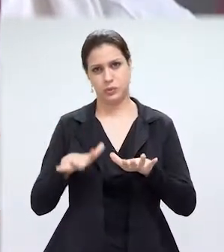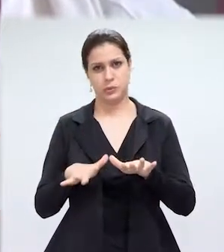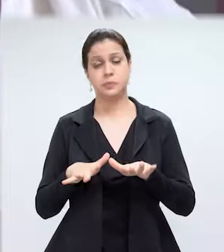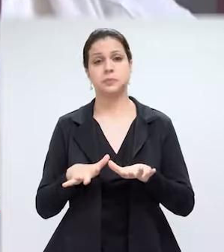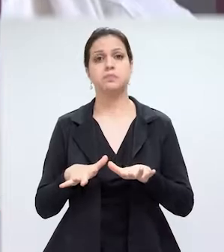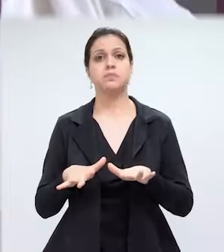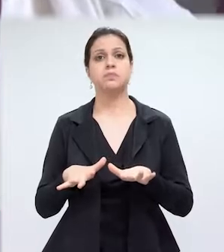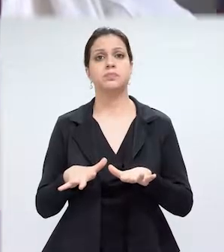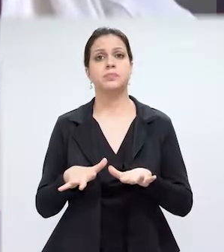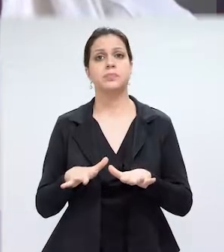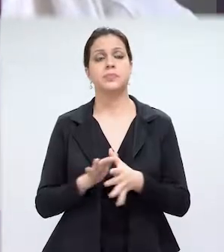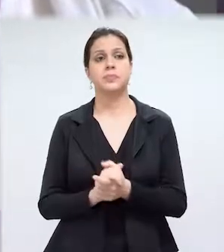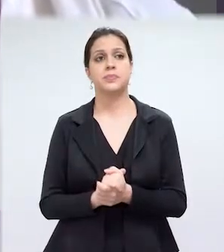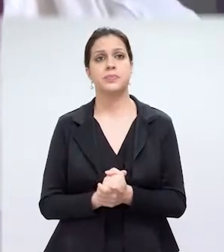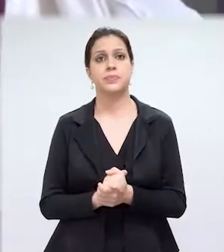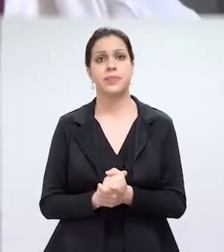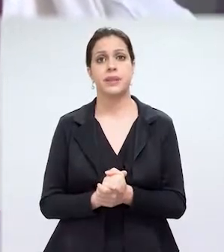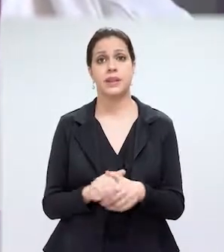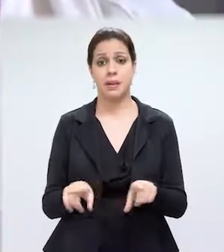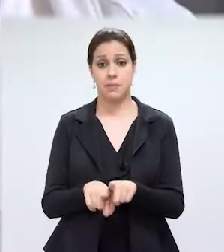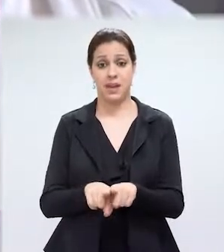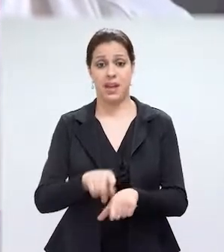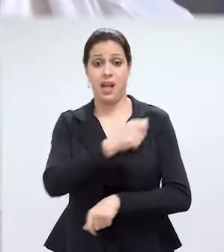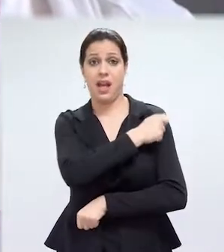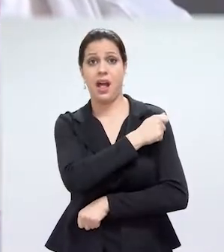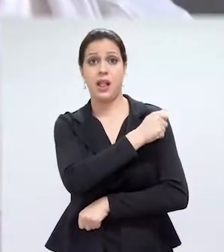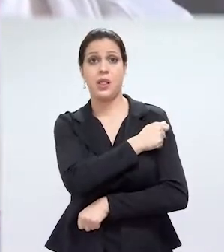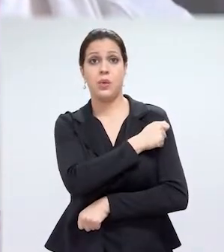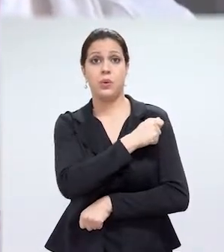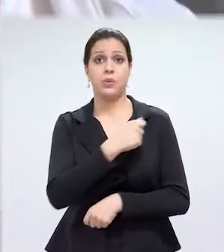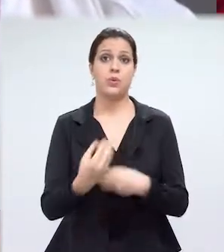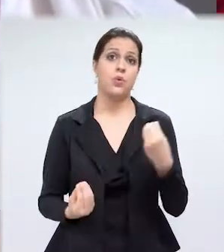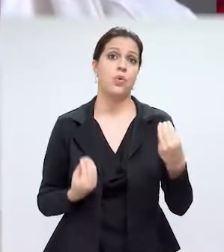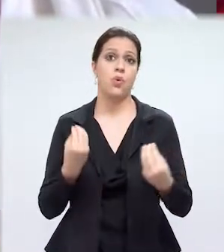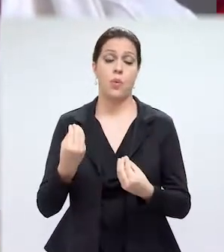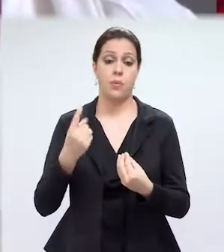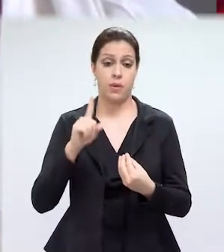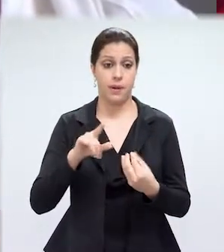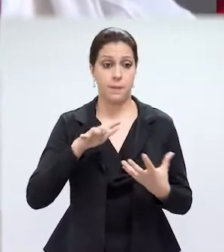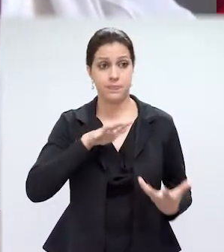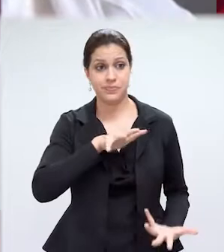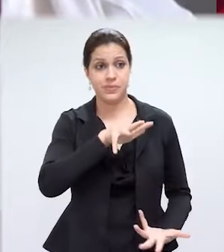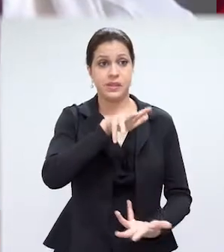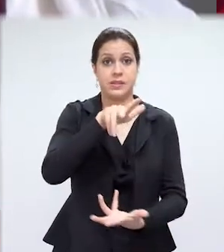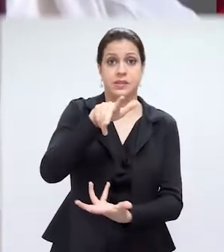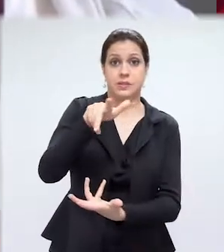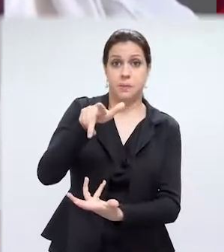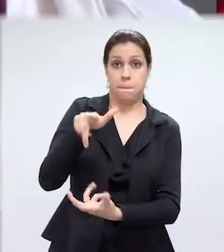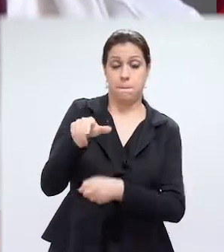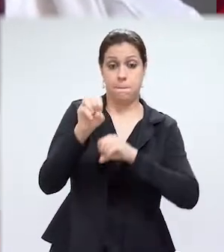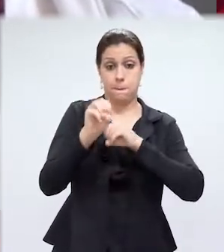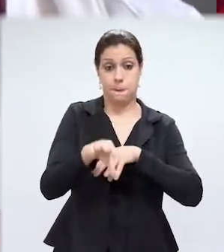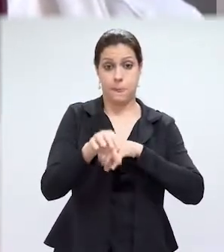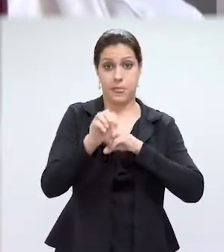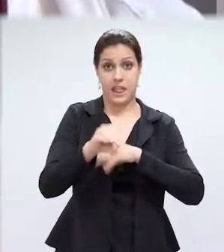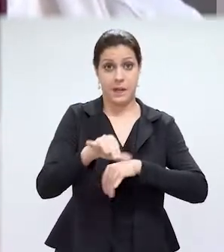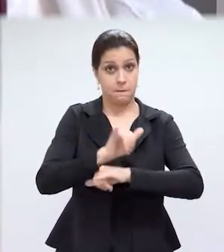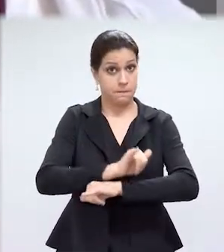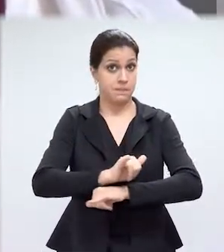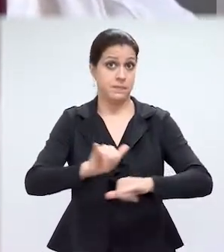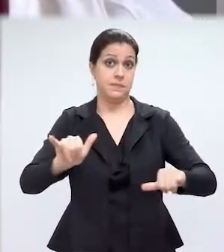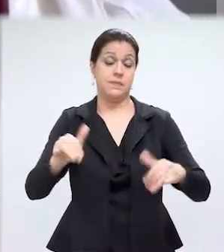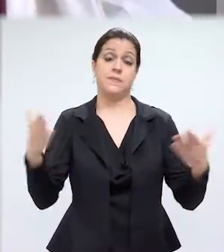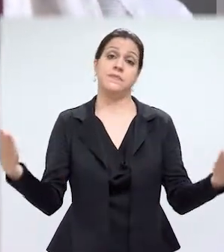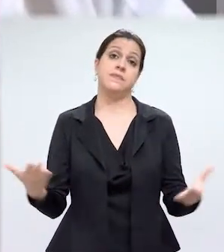essa questão da inclusão colocada pela senhora. Incluir alunos seria globalizar o ensino